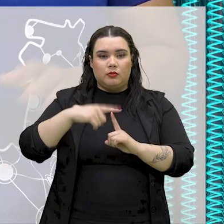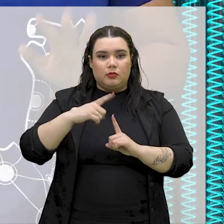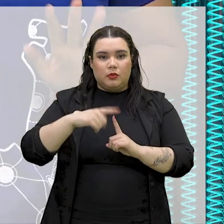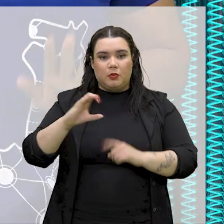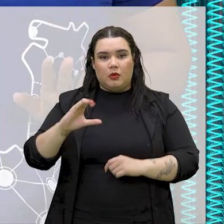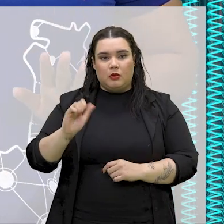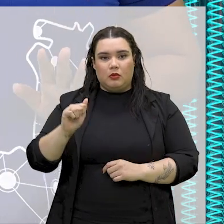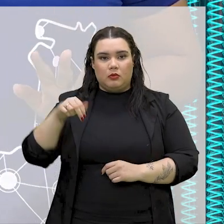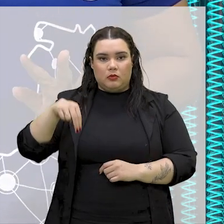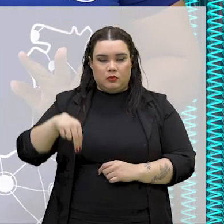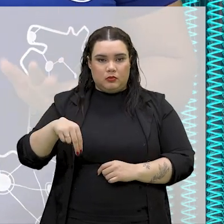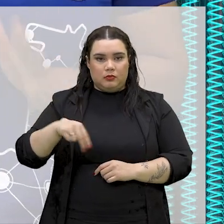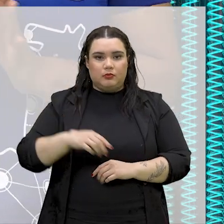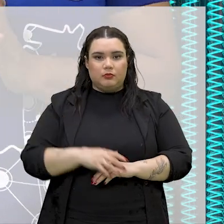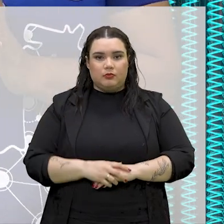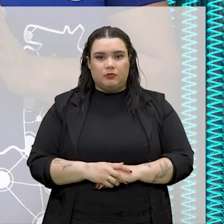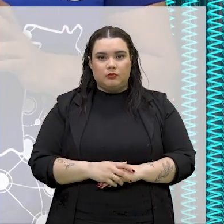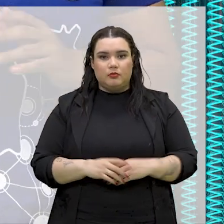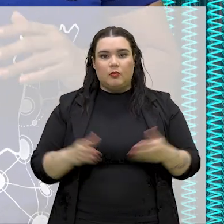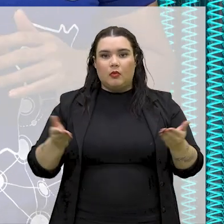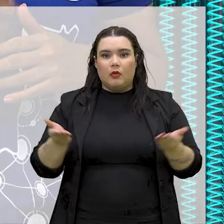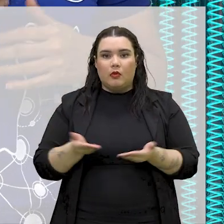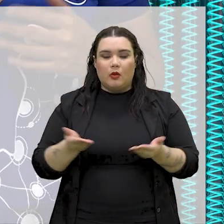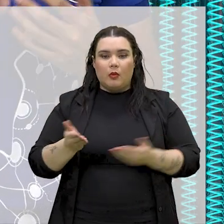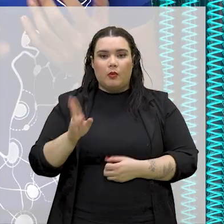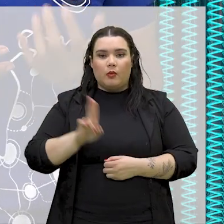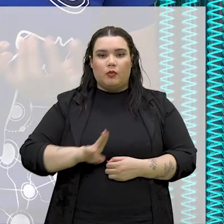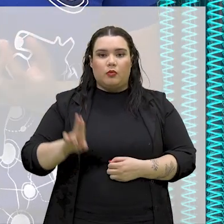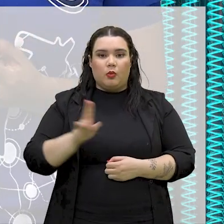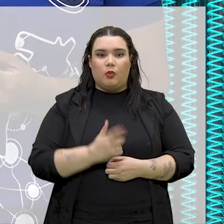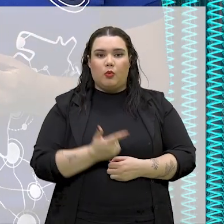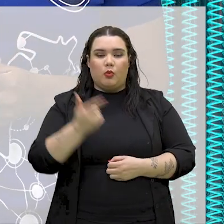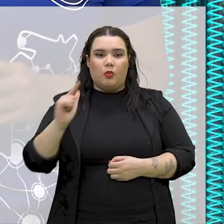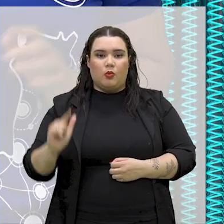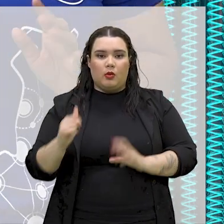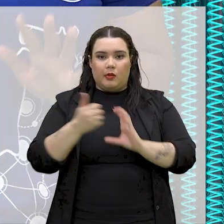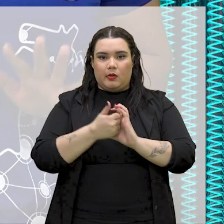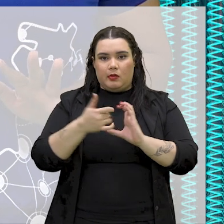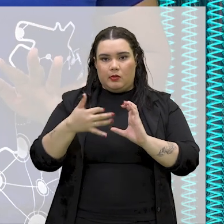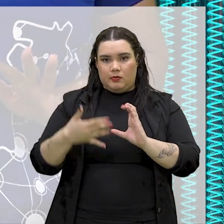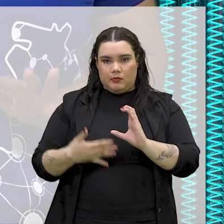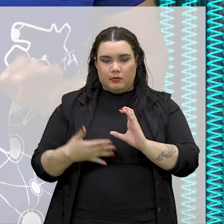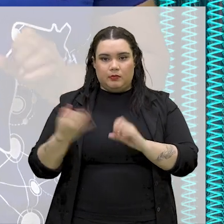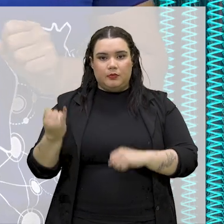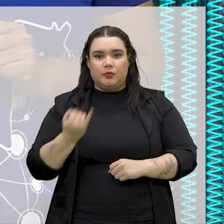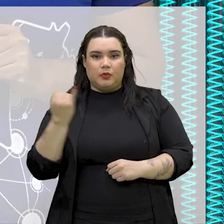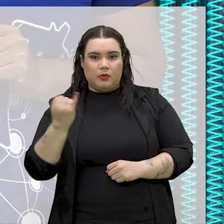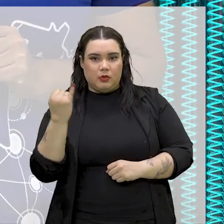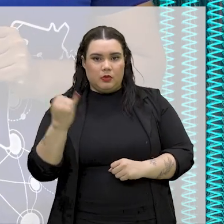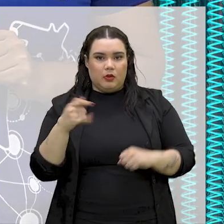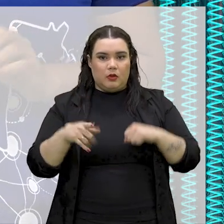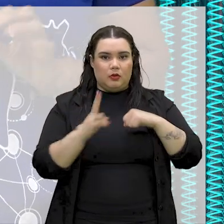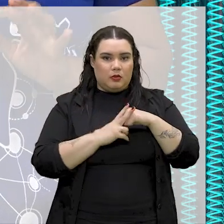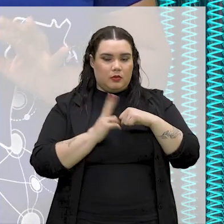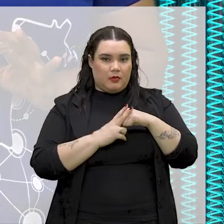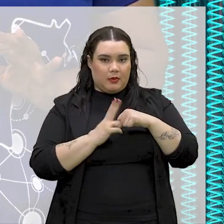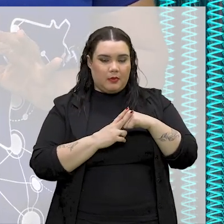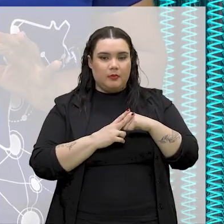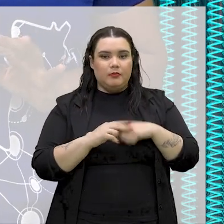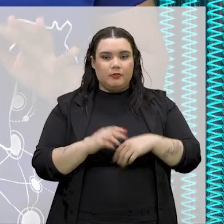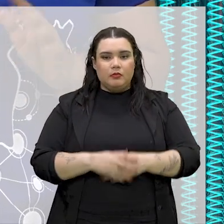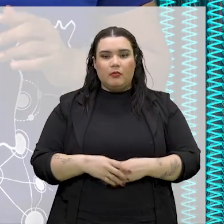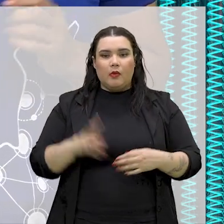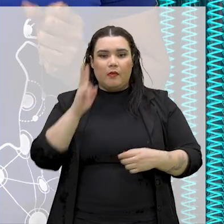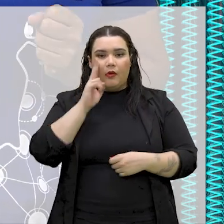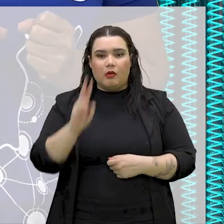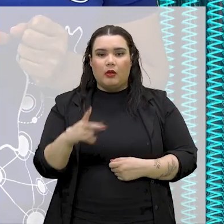can, sendo que agora nós vamos utilizar uma outra característica bem importante desse verbo modal. Vocês viram